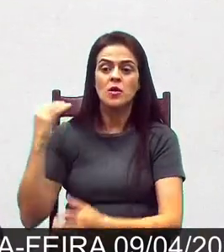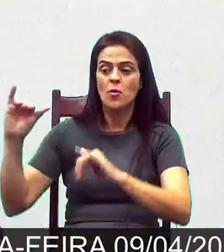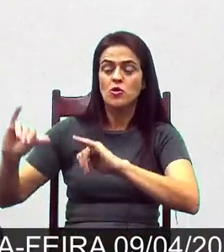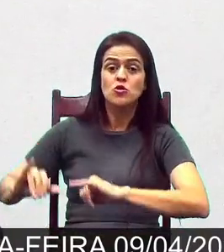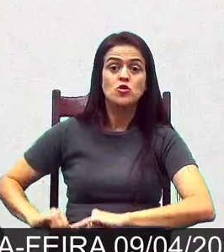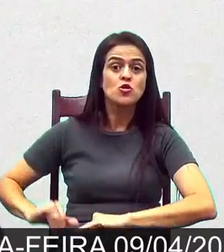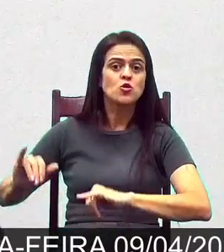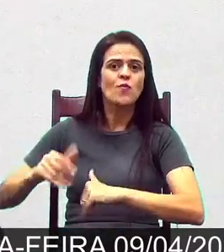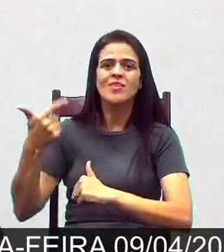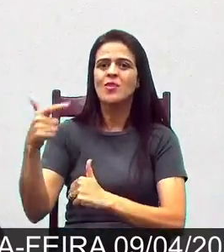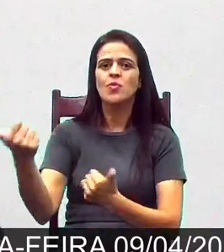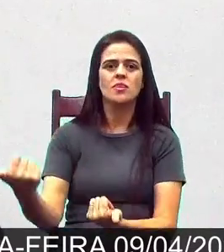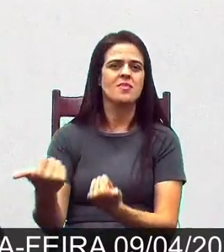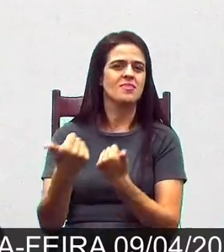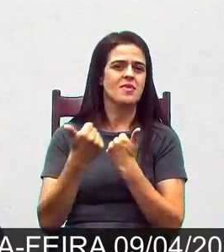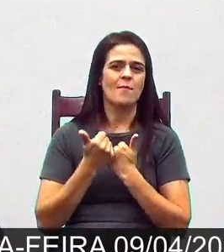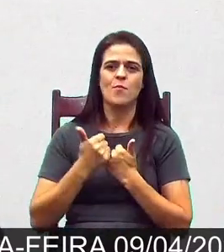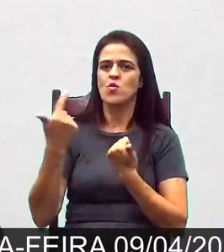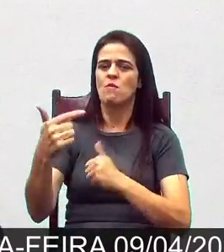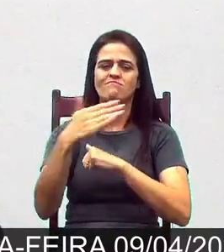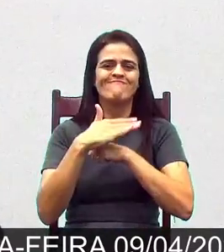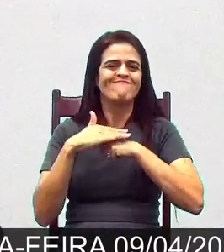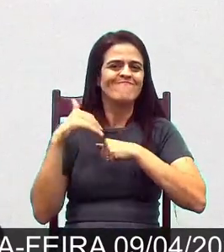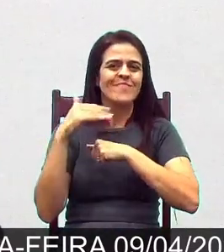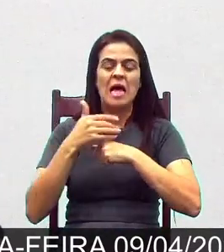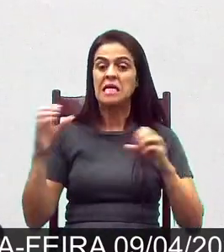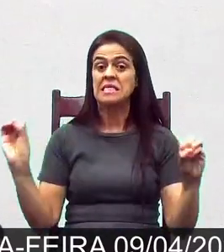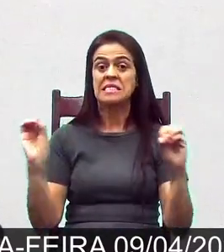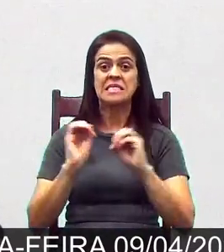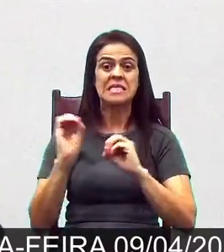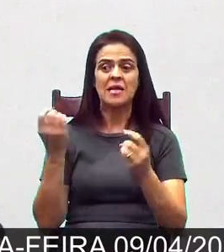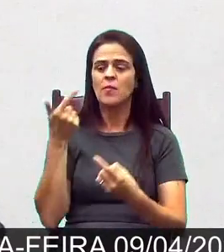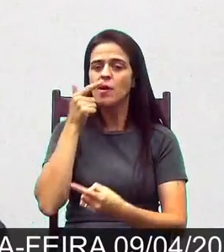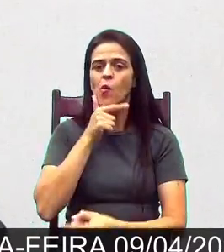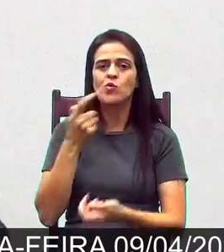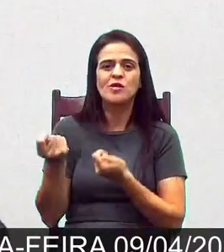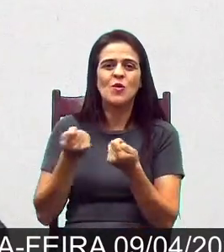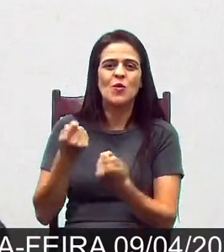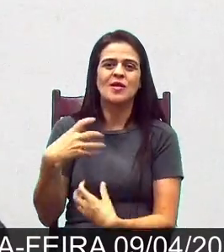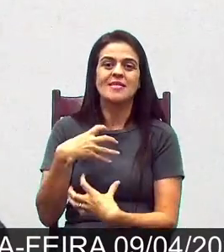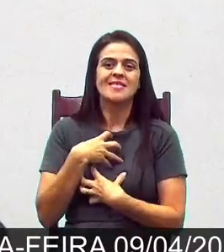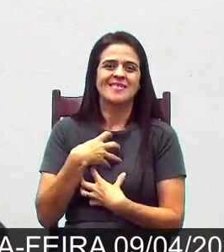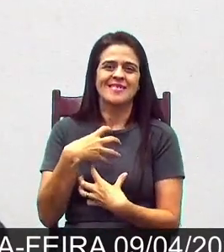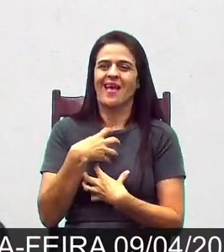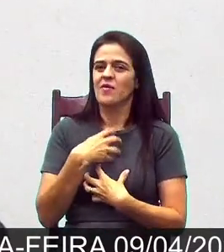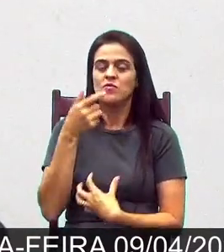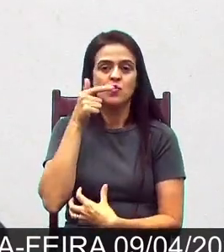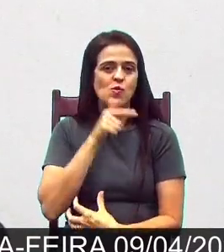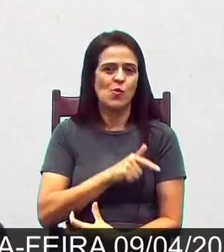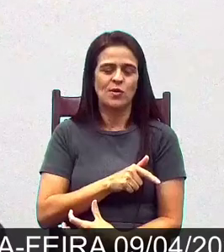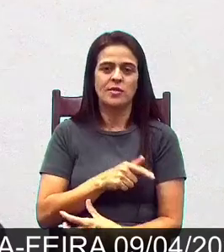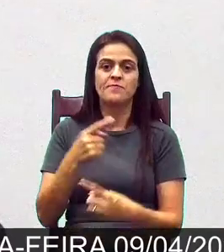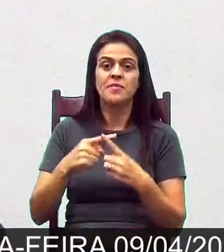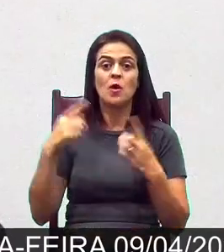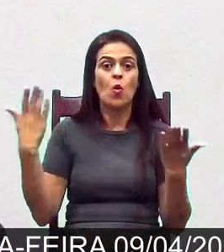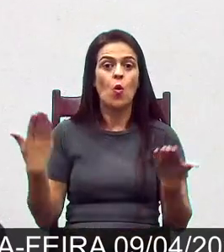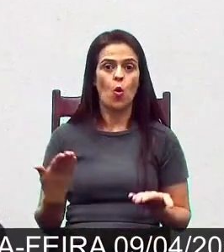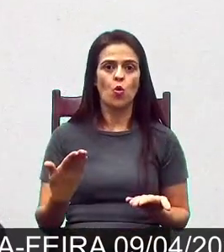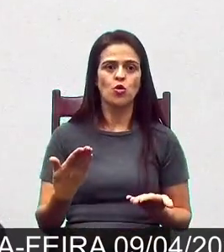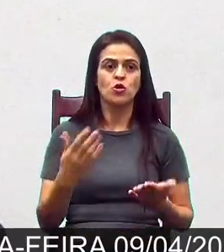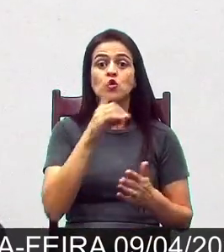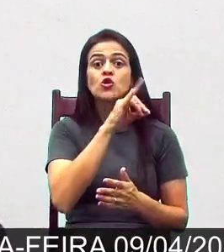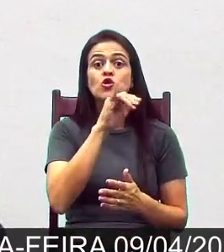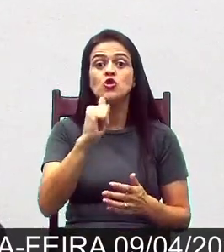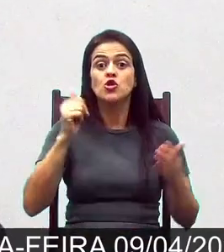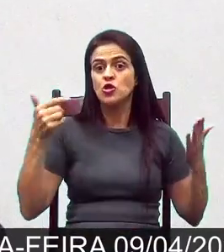o auxílio e o acolhimento necessário para lidar com essa situação. A intuição desta